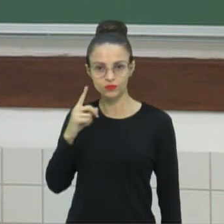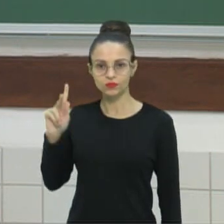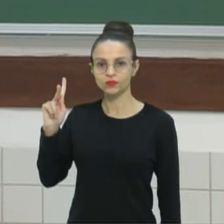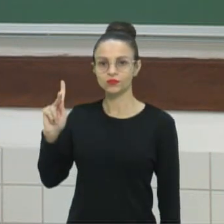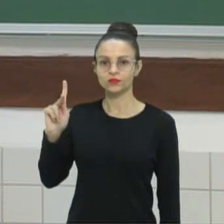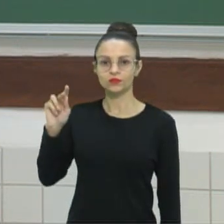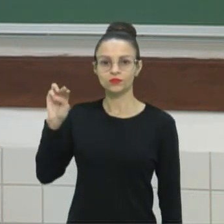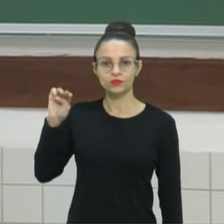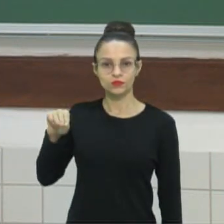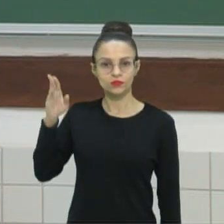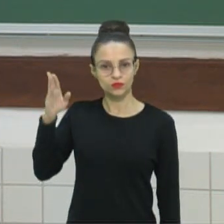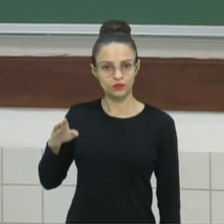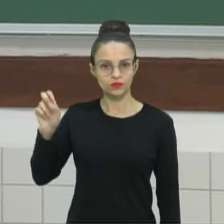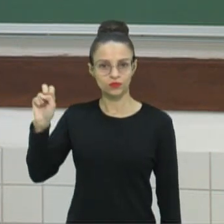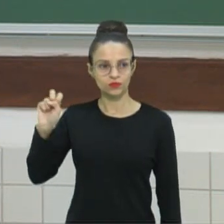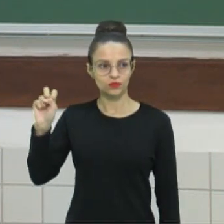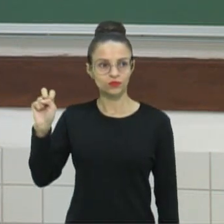ou